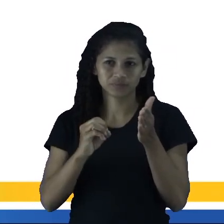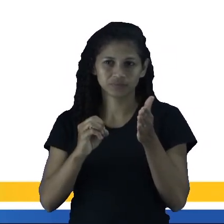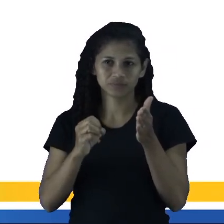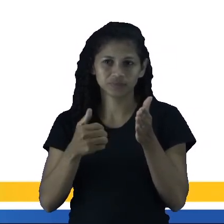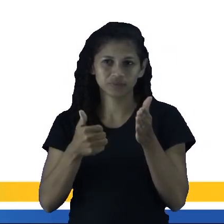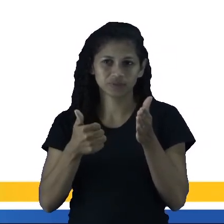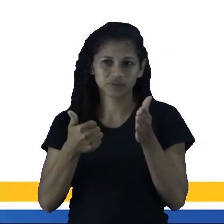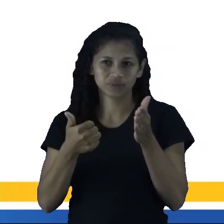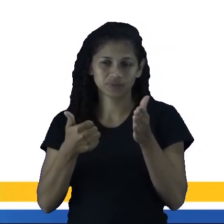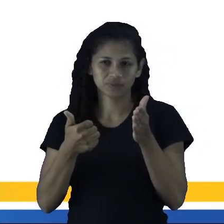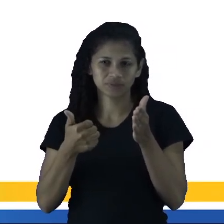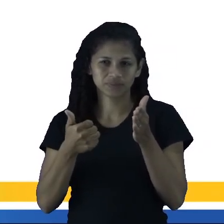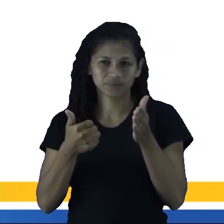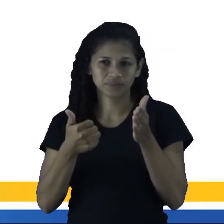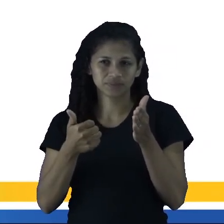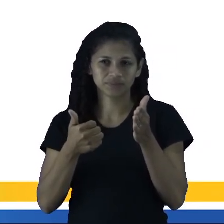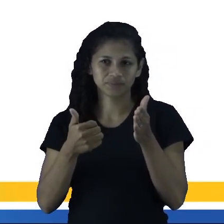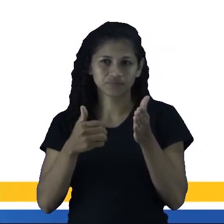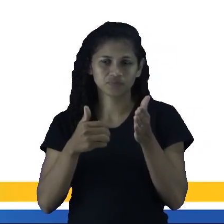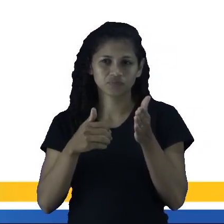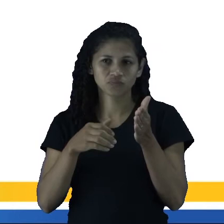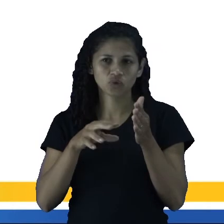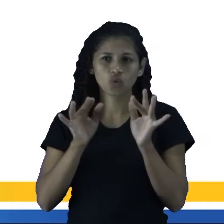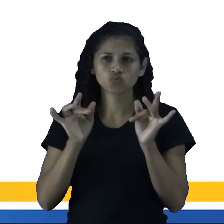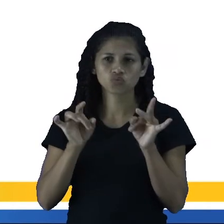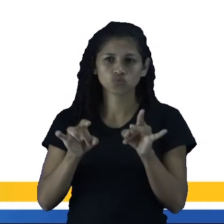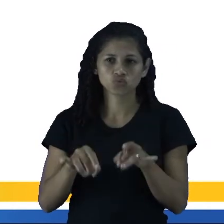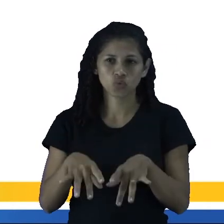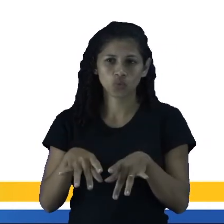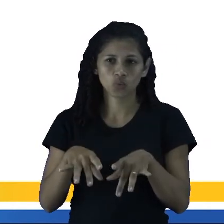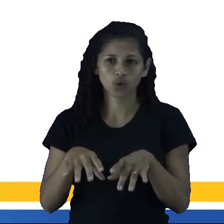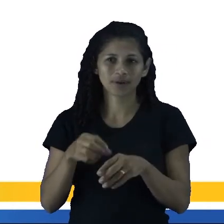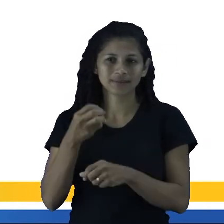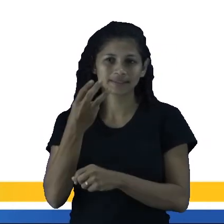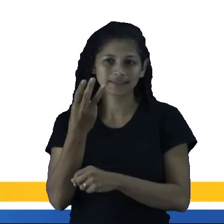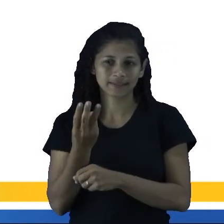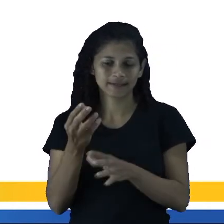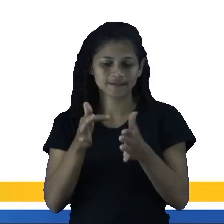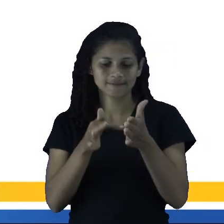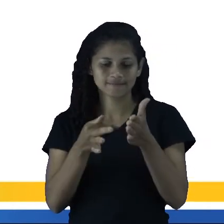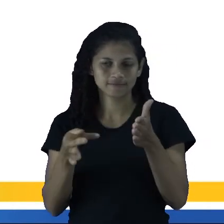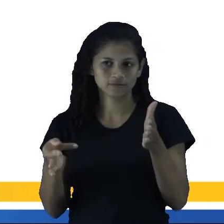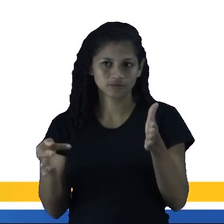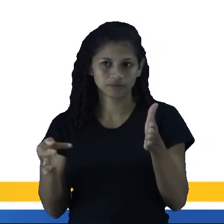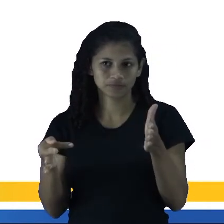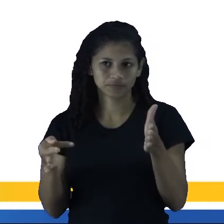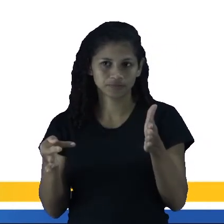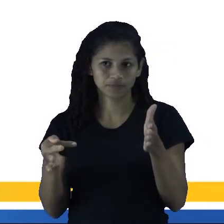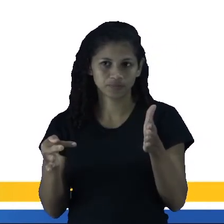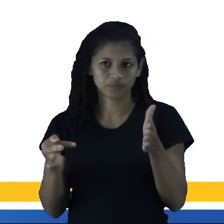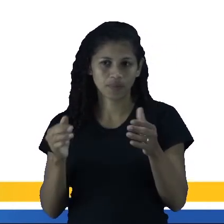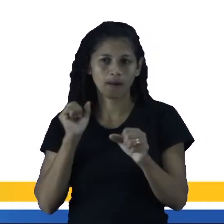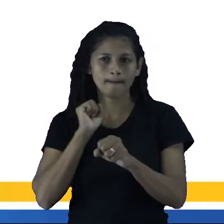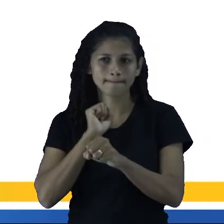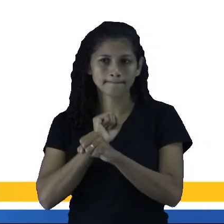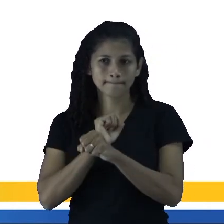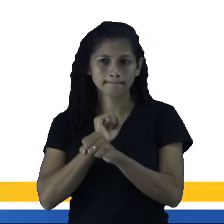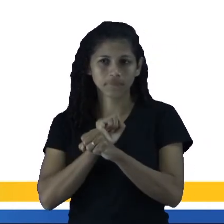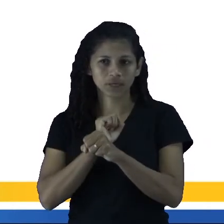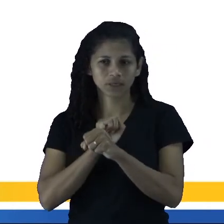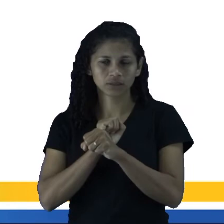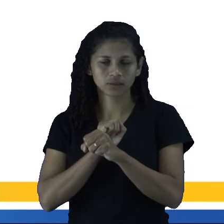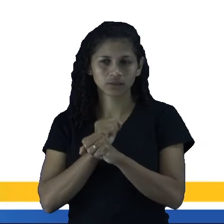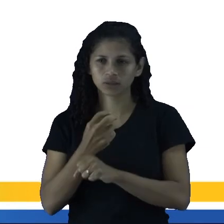de baixo, fatorial. Sobra aqui embaixo, 3 fatorial. Presta atenção aqui. Pare, stop.